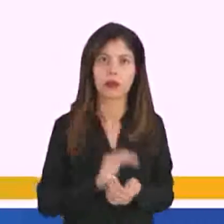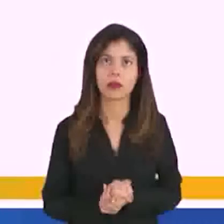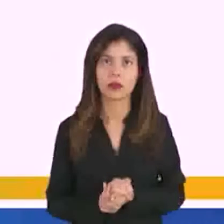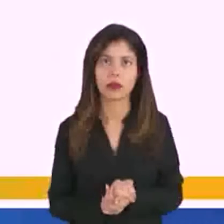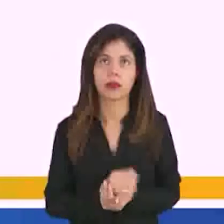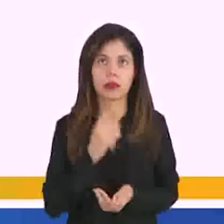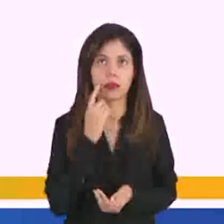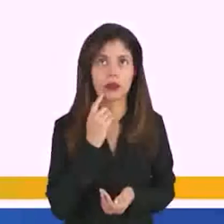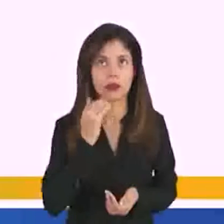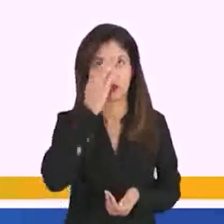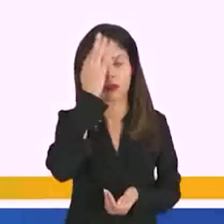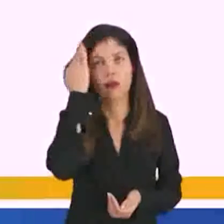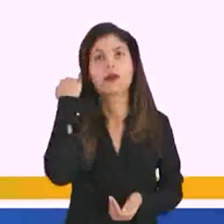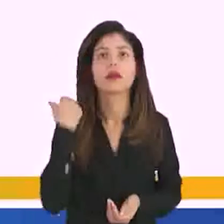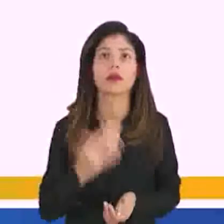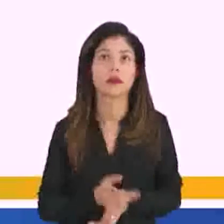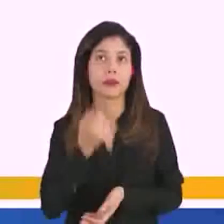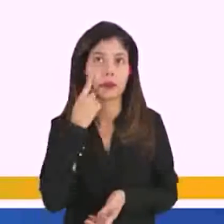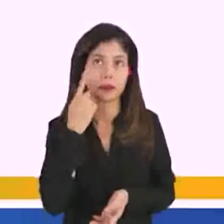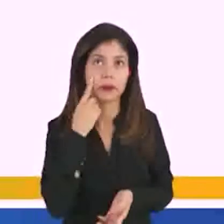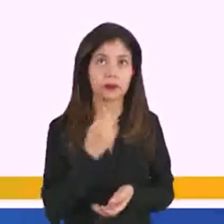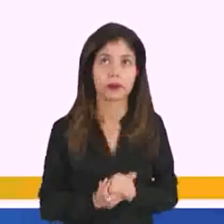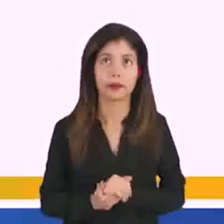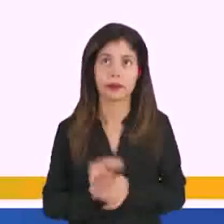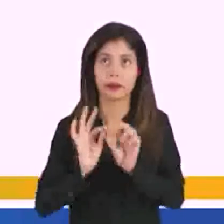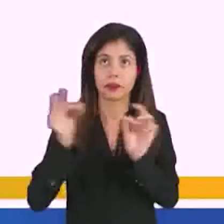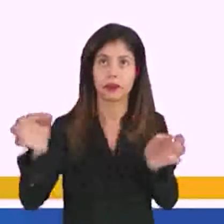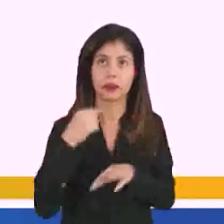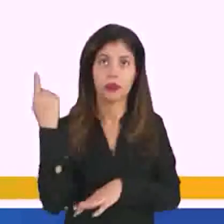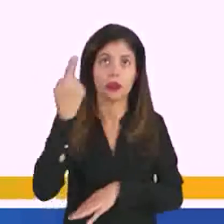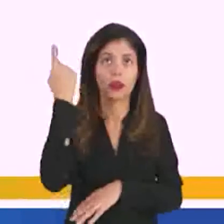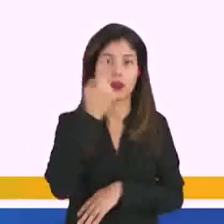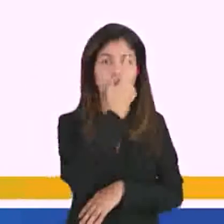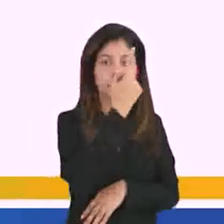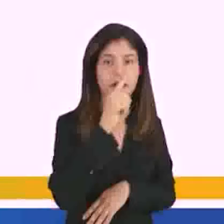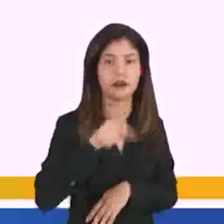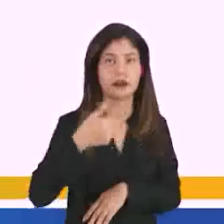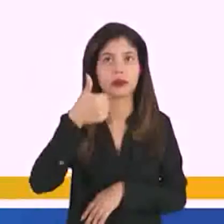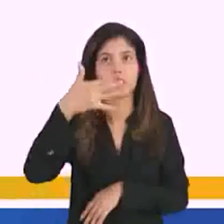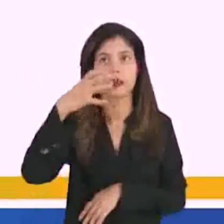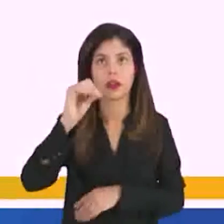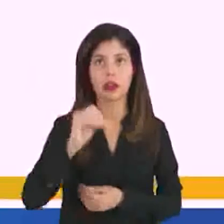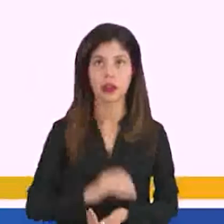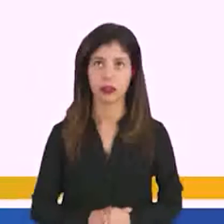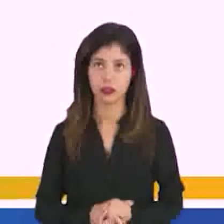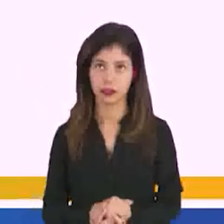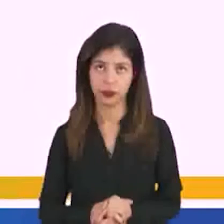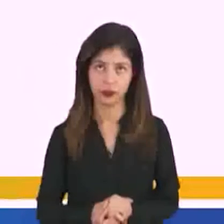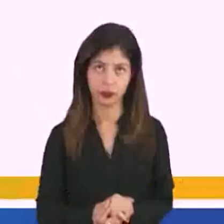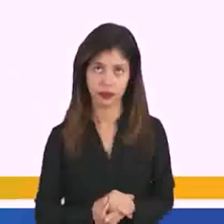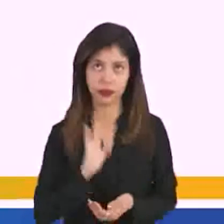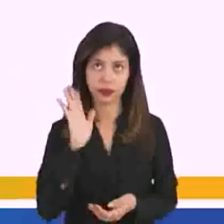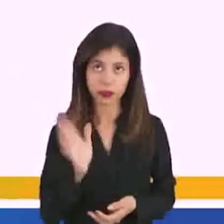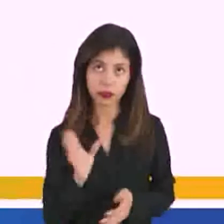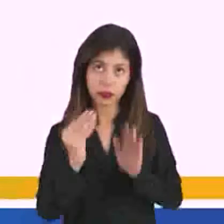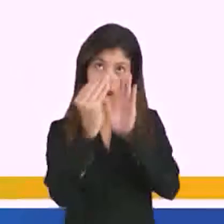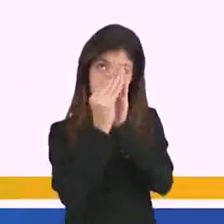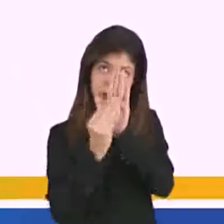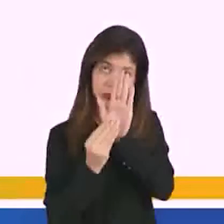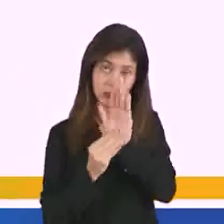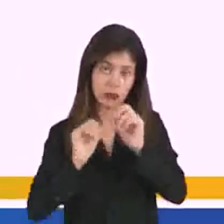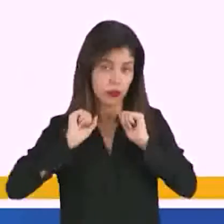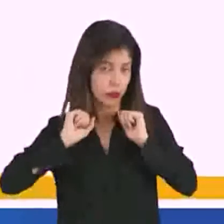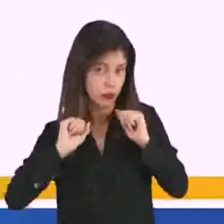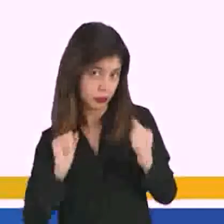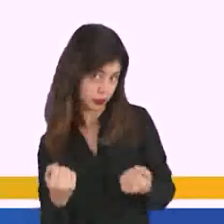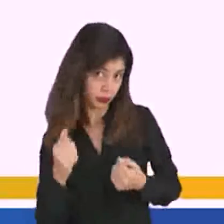Sérgio. Então, perceba que a moda das medidas das alturas, seria 1,10 m. Já a